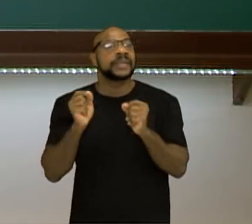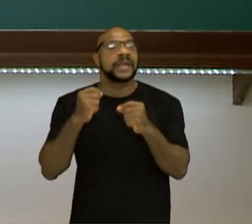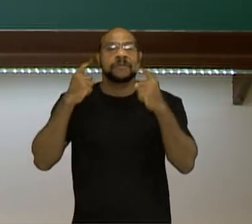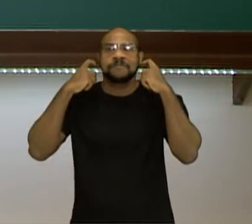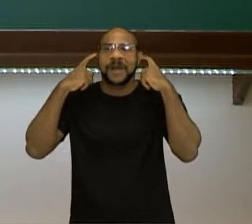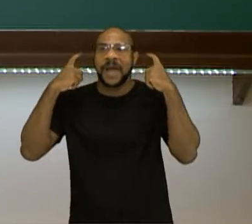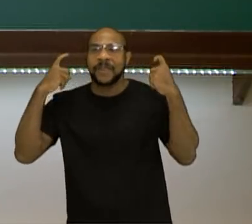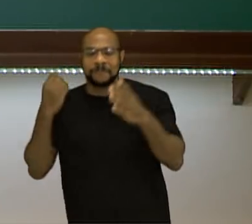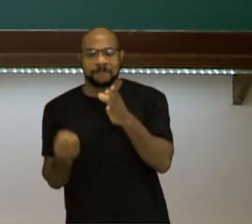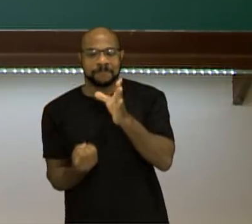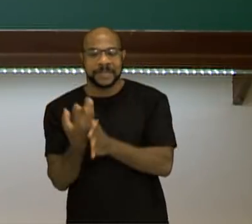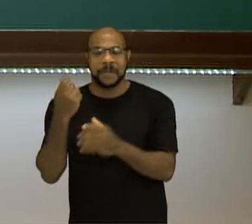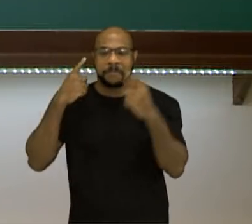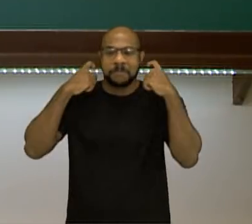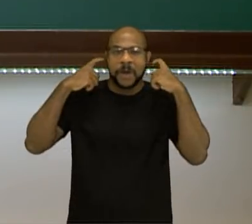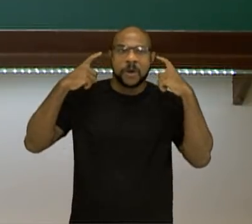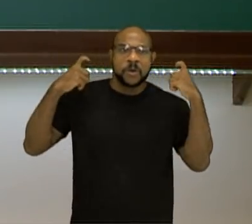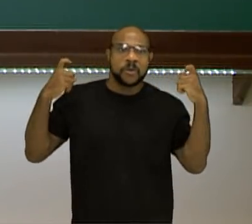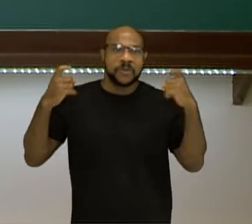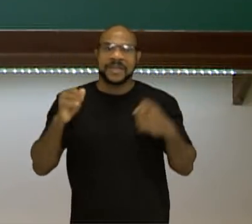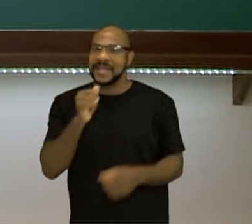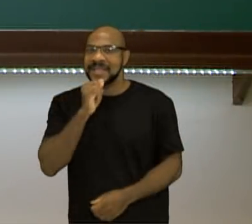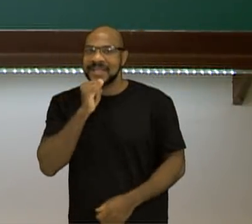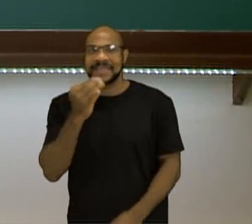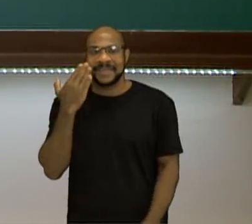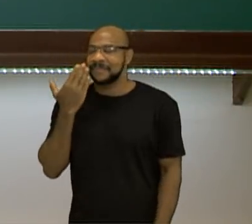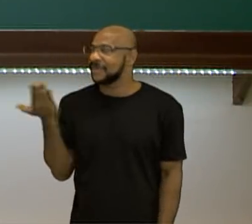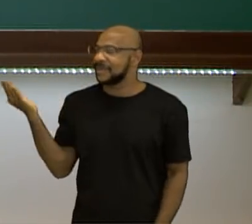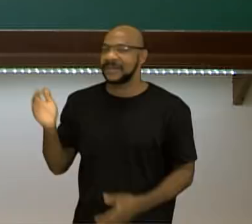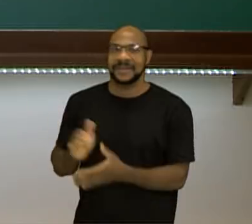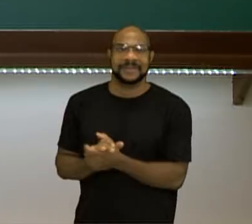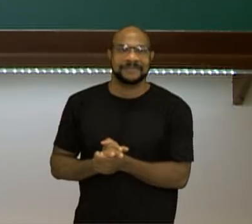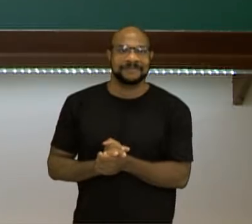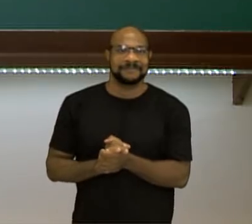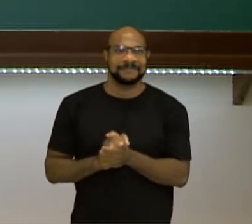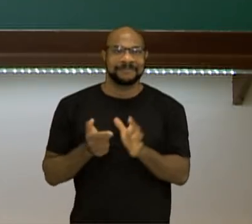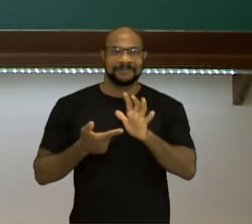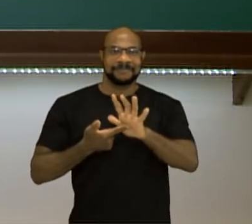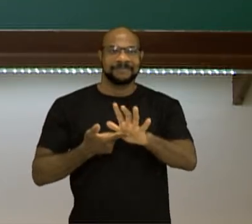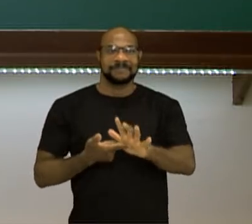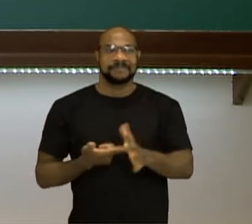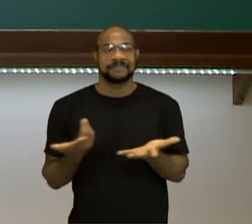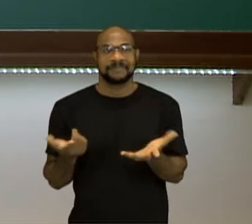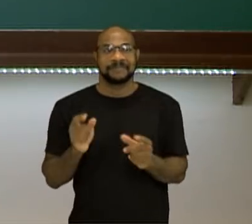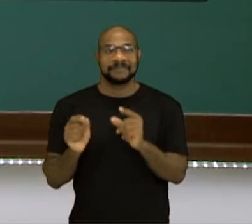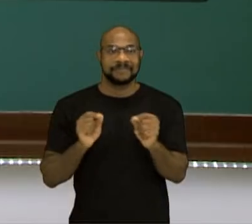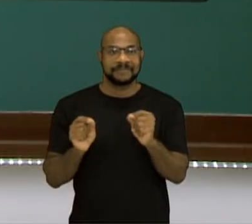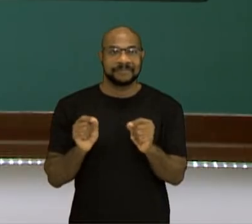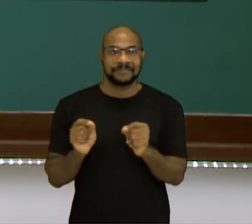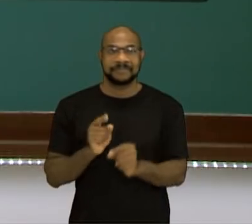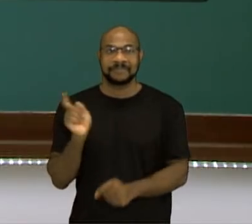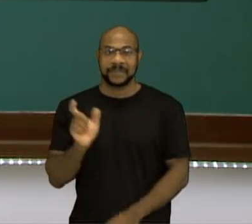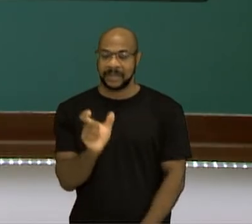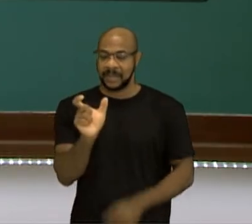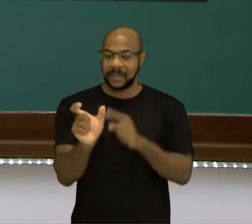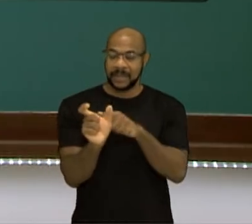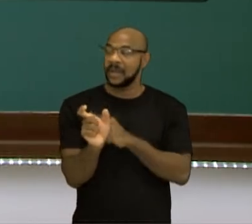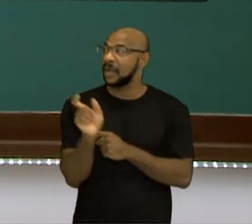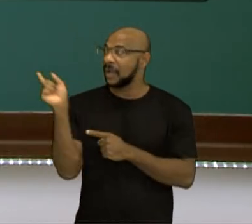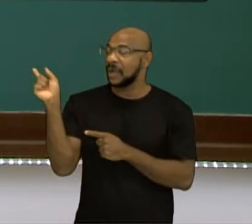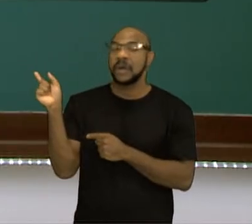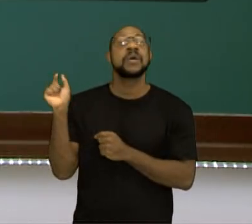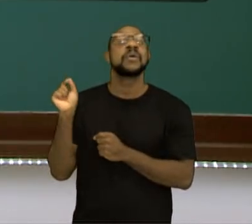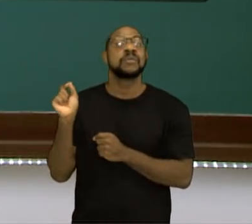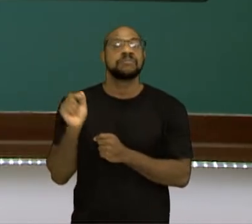seres, os ruídos, os sons. Por meio da onomatopeia,